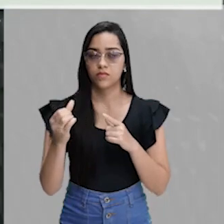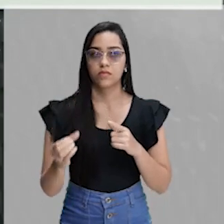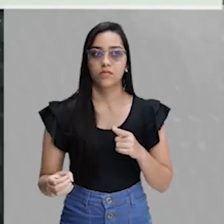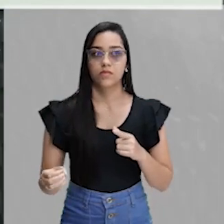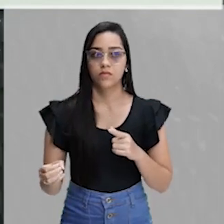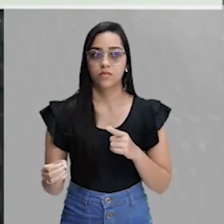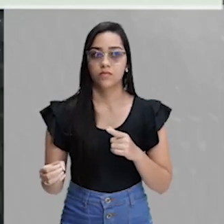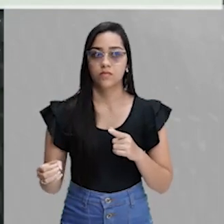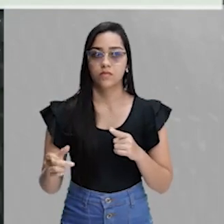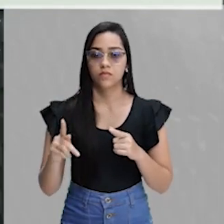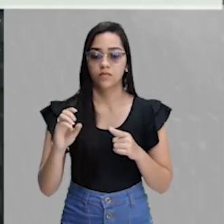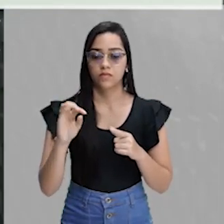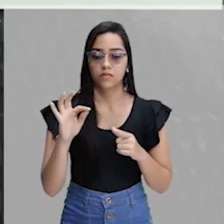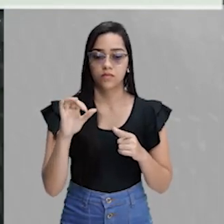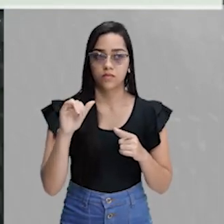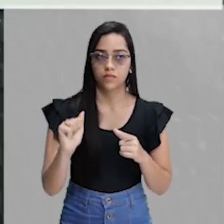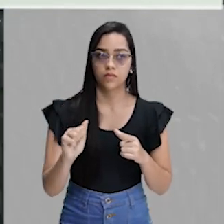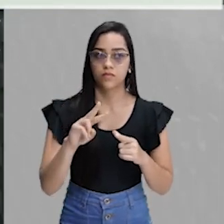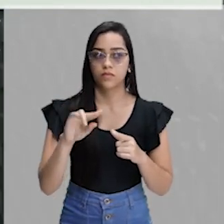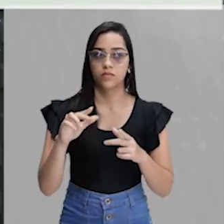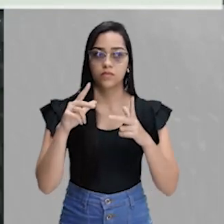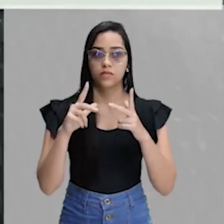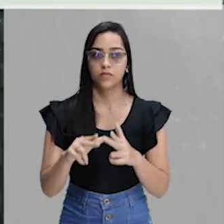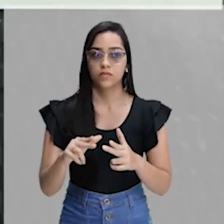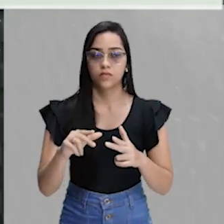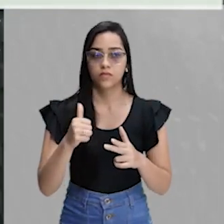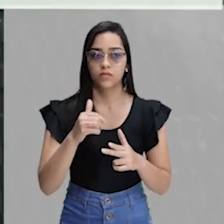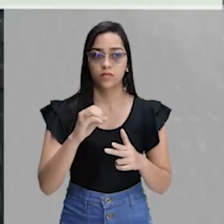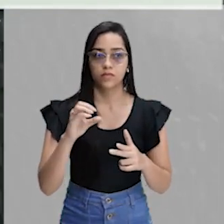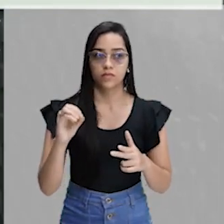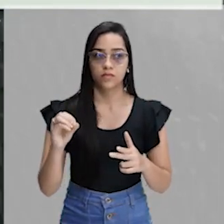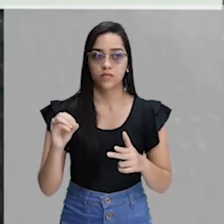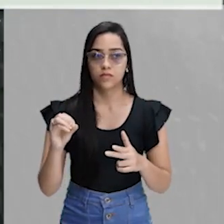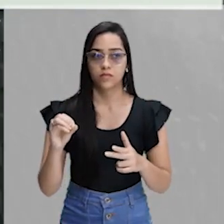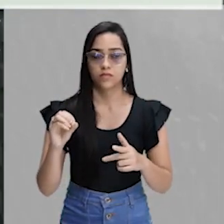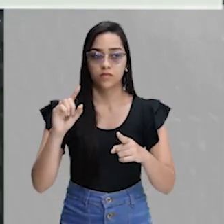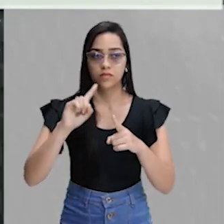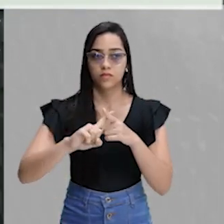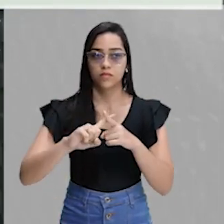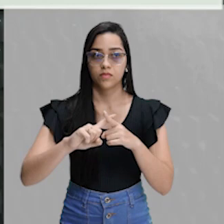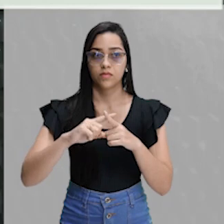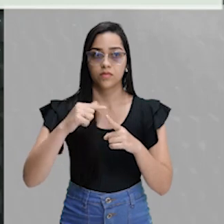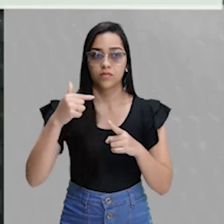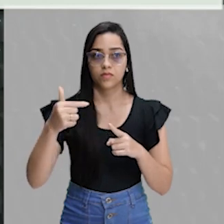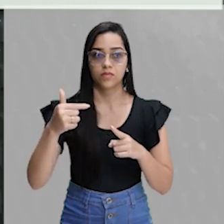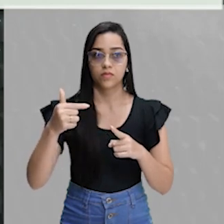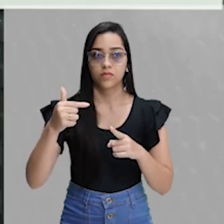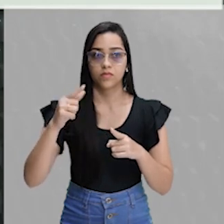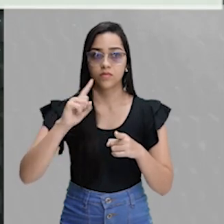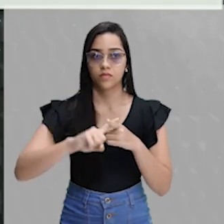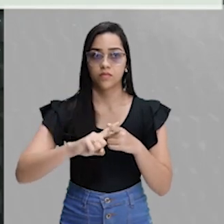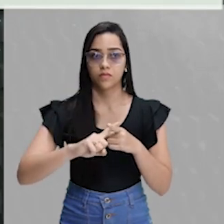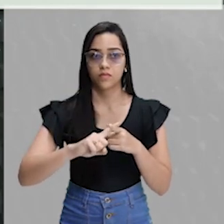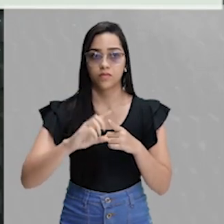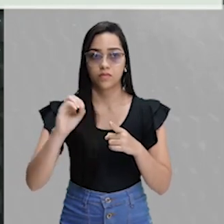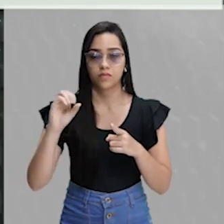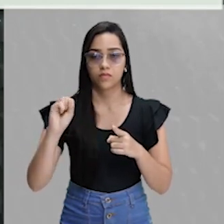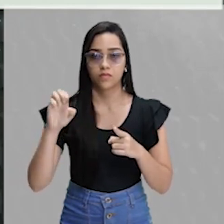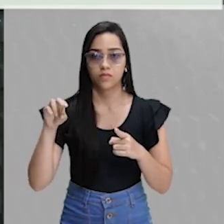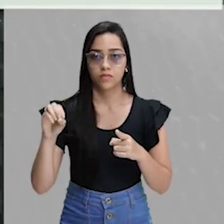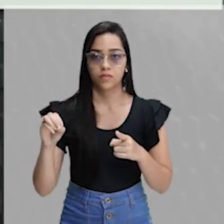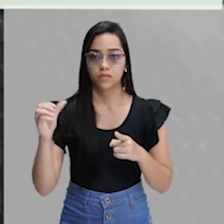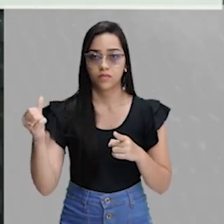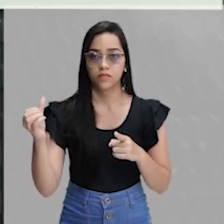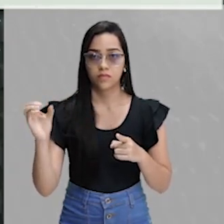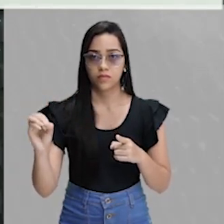60, então a potência vai ser igual a 100 vezes 2 vezes o cosseno